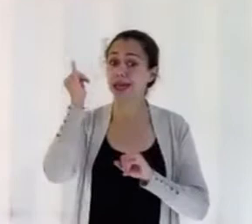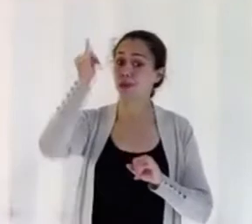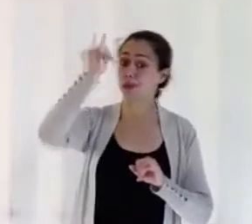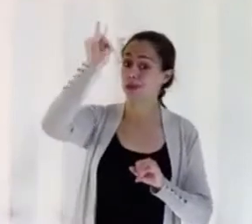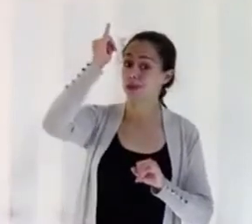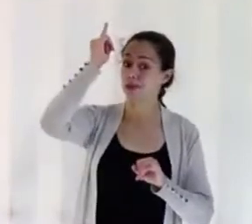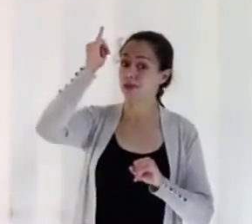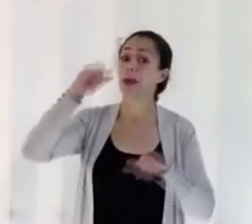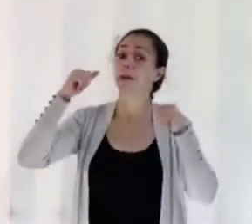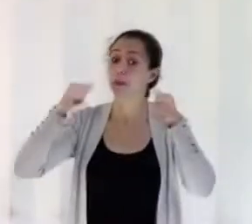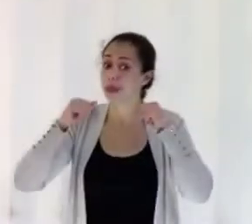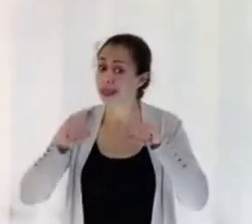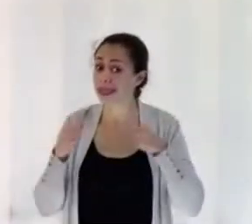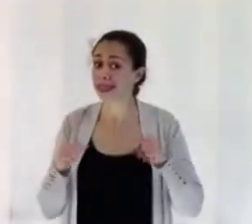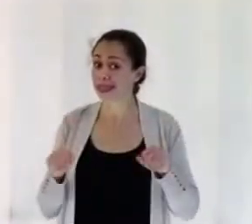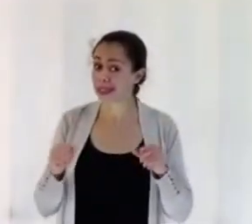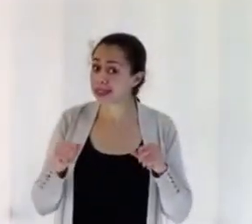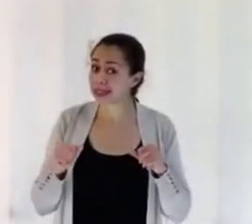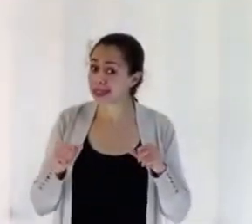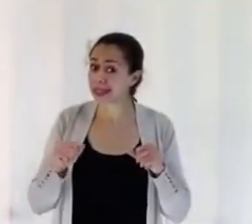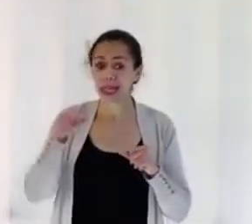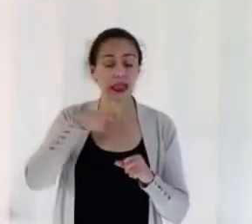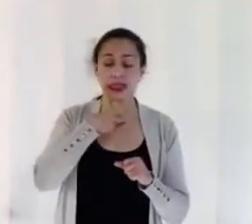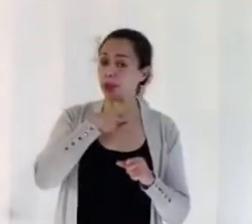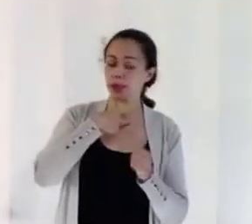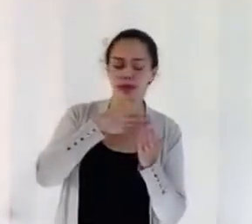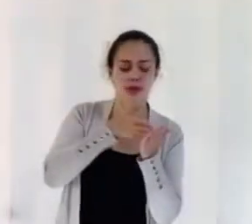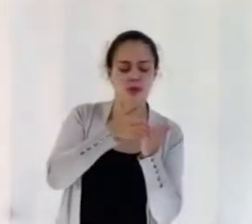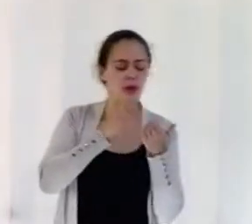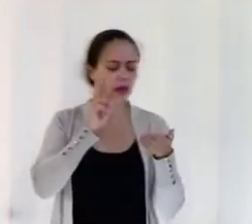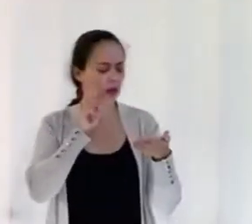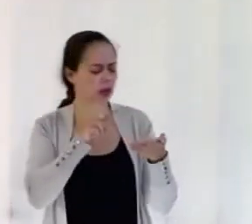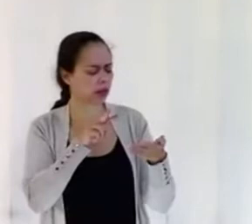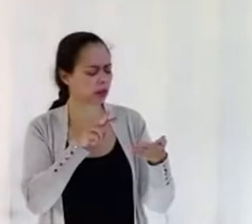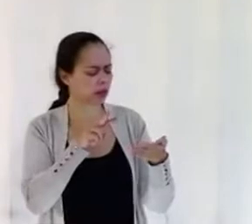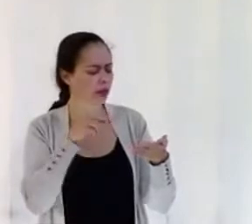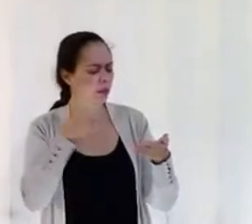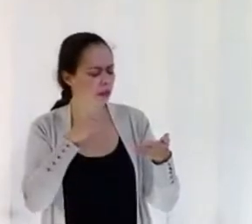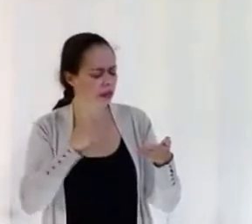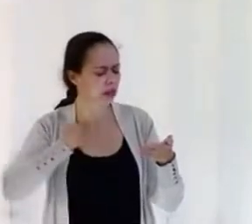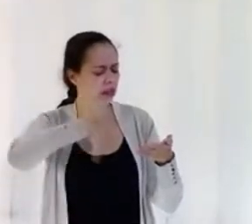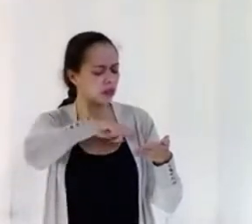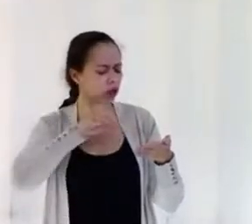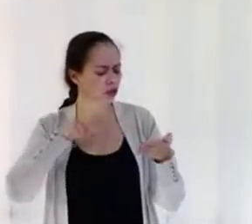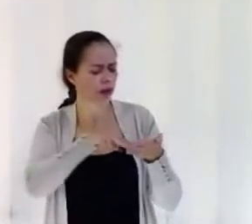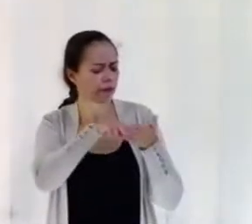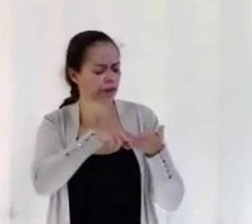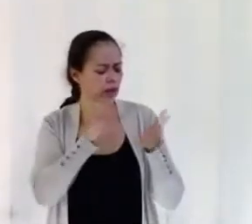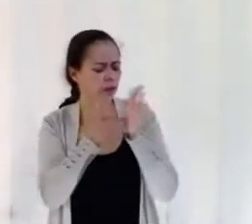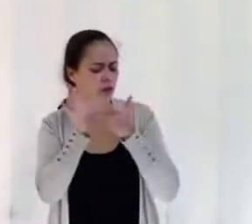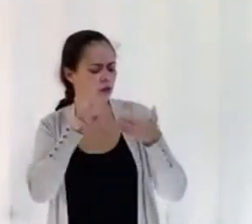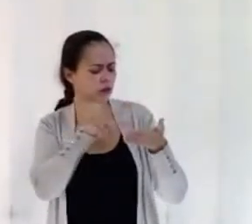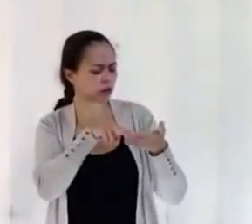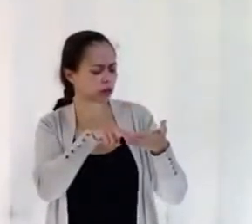ver constantemente o autor dizendo para você permanecer, para você ouvir Jesus Cristo, para você caminhar com